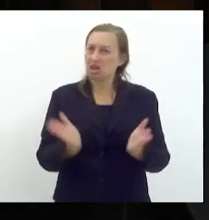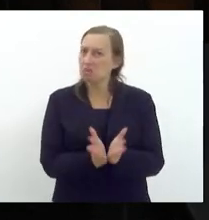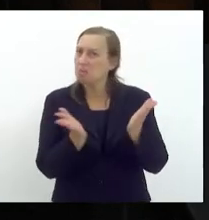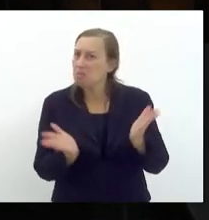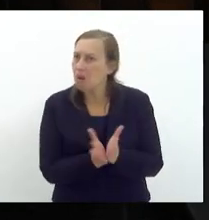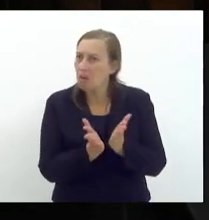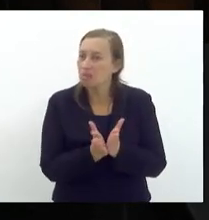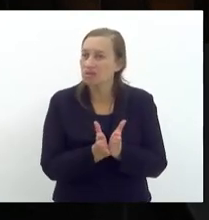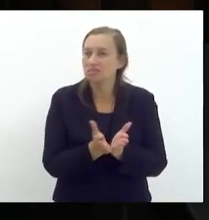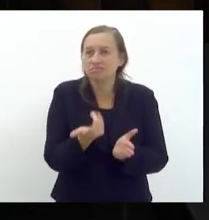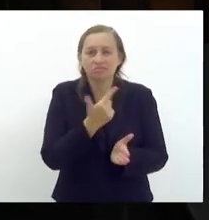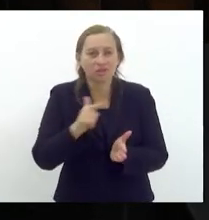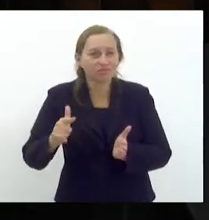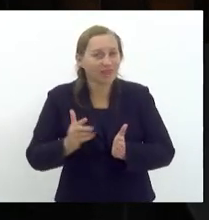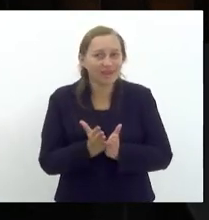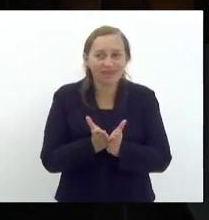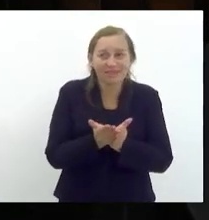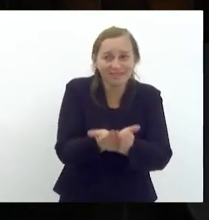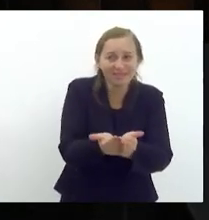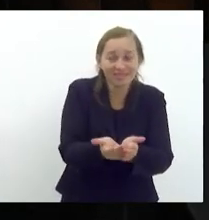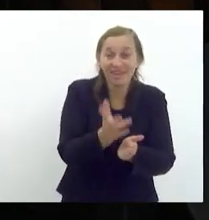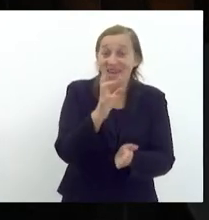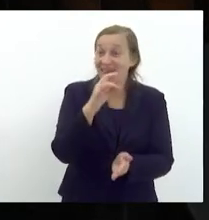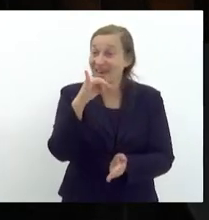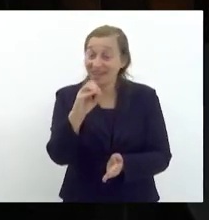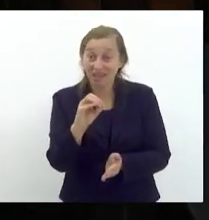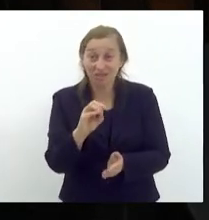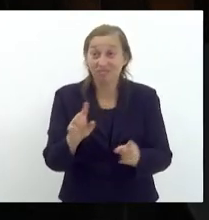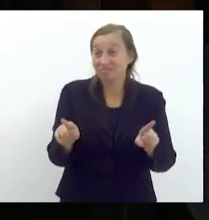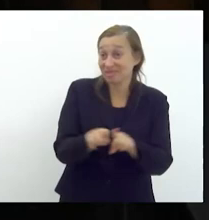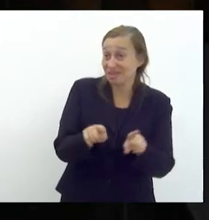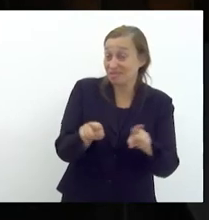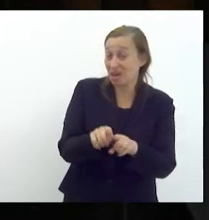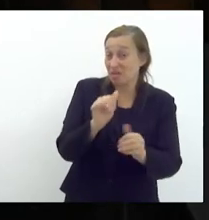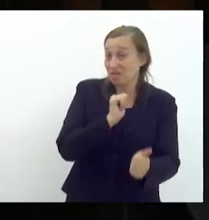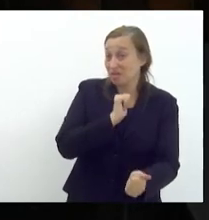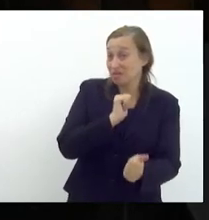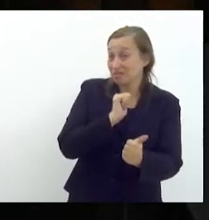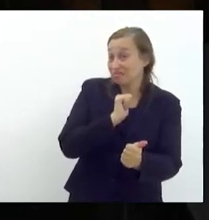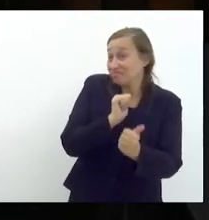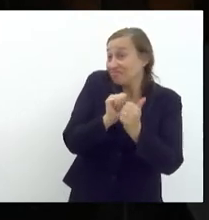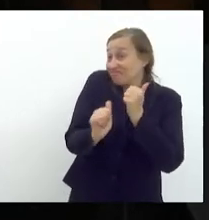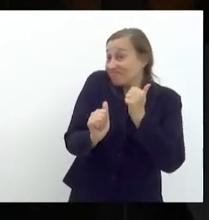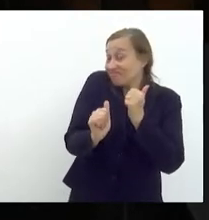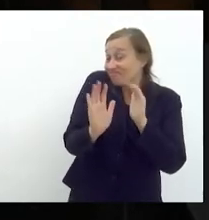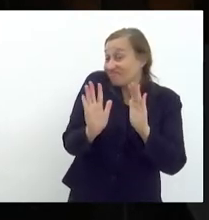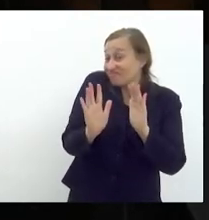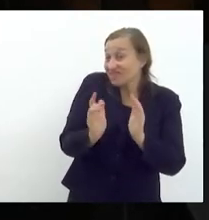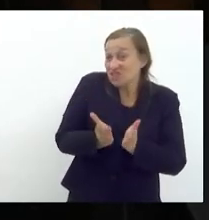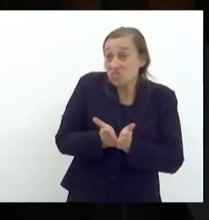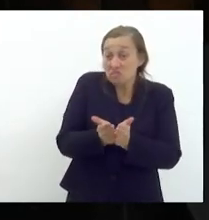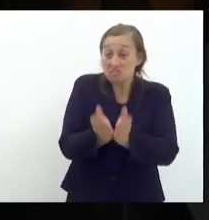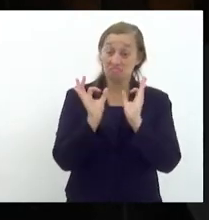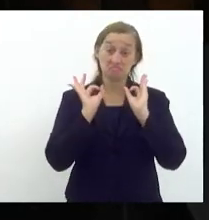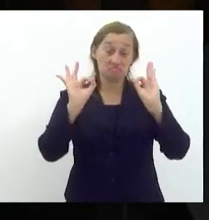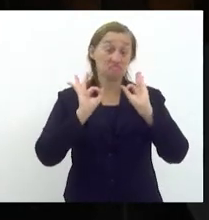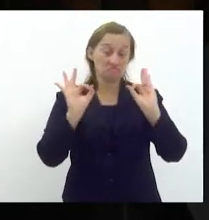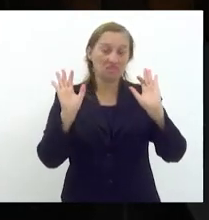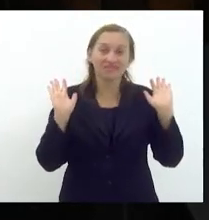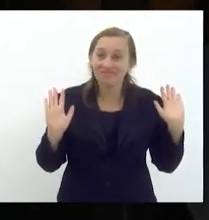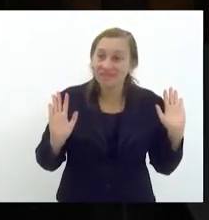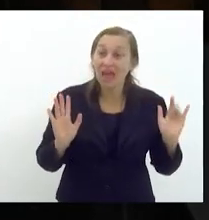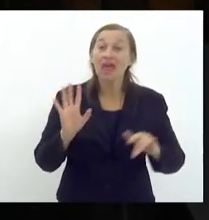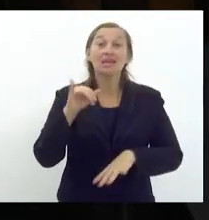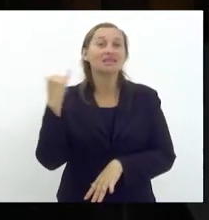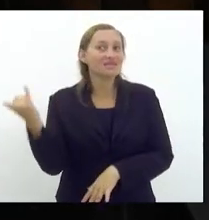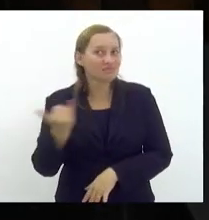não tem embarcação de Recreio nem tão pouco nenhum tipo de arte seria extremamente